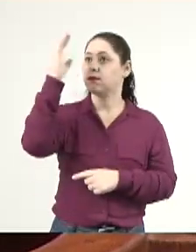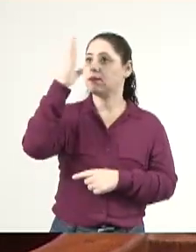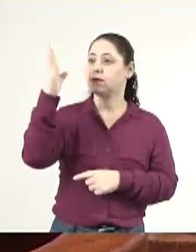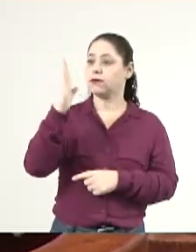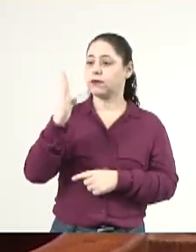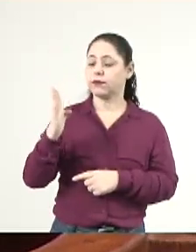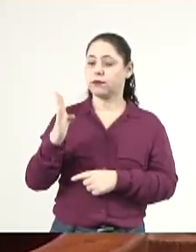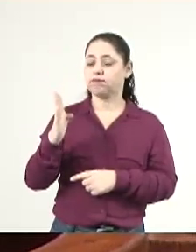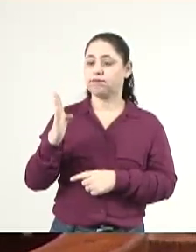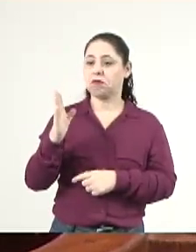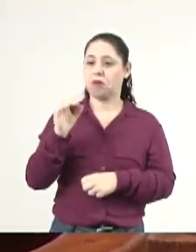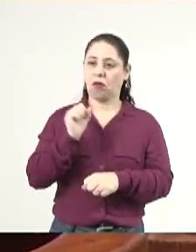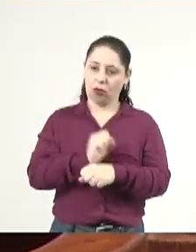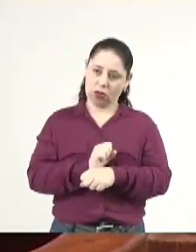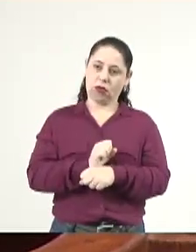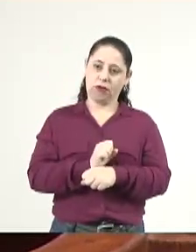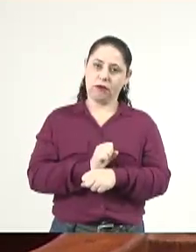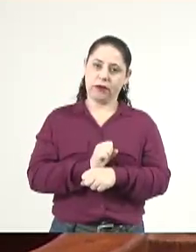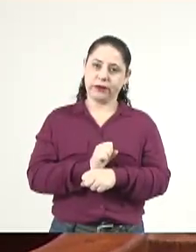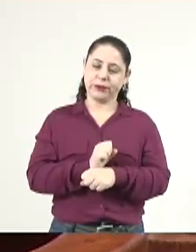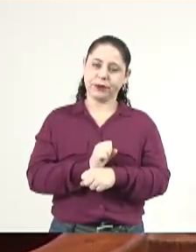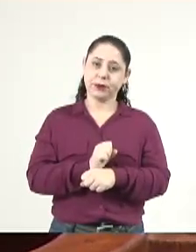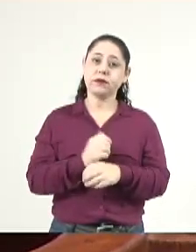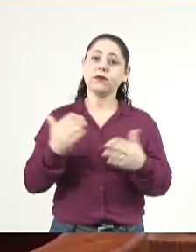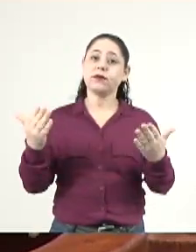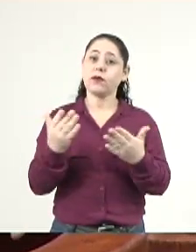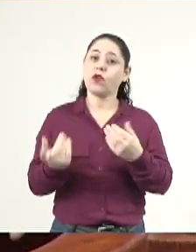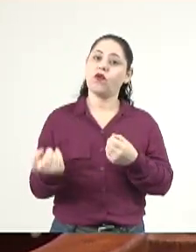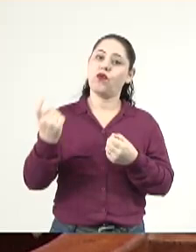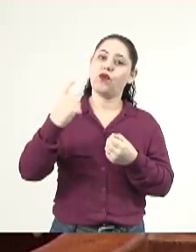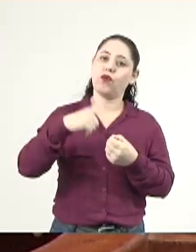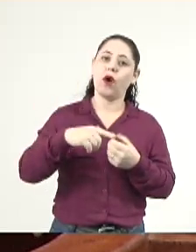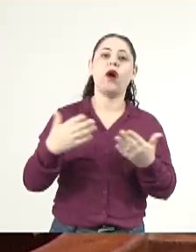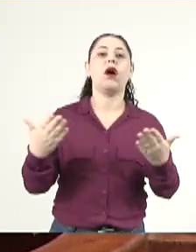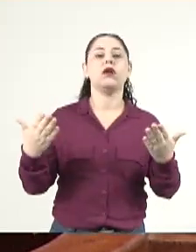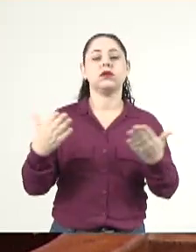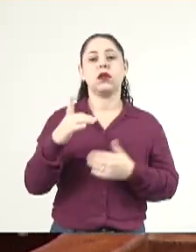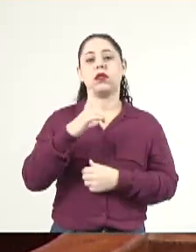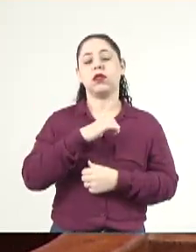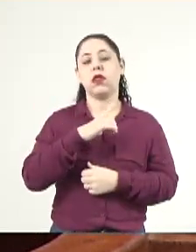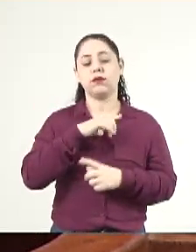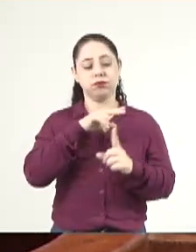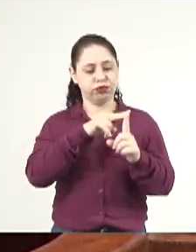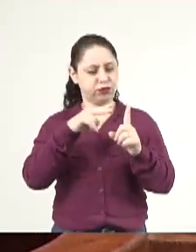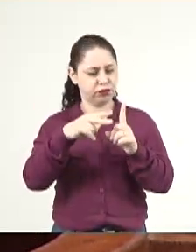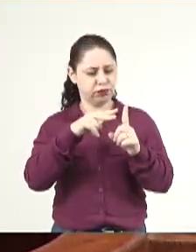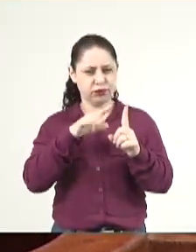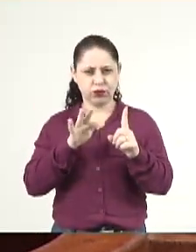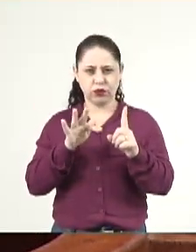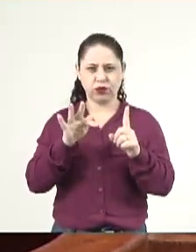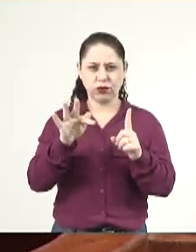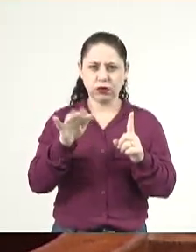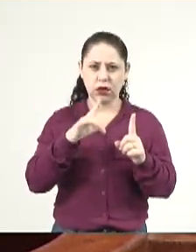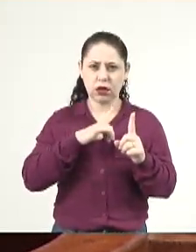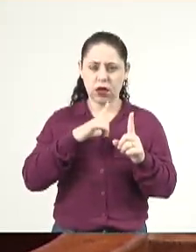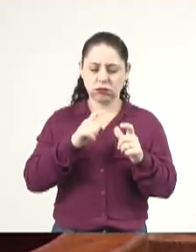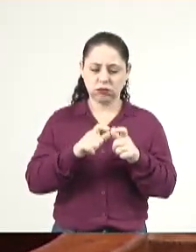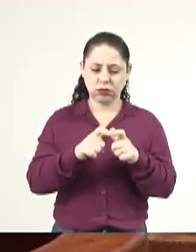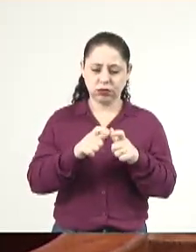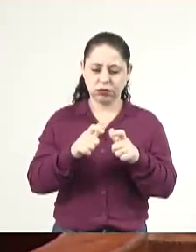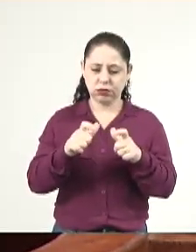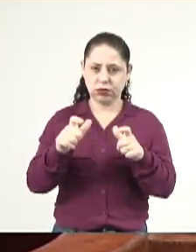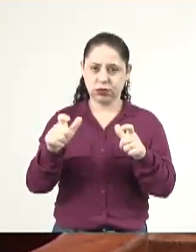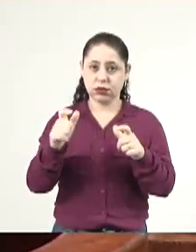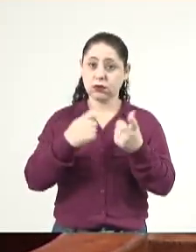da estagnação e, novamente, nós estamos tendo a perspectiva de ter um